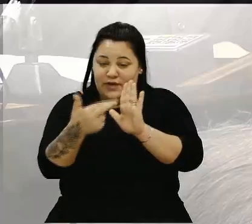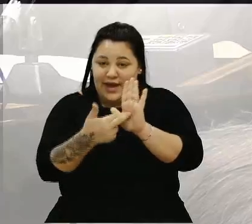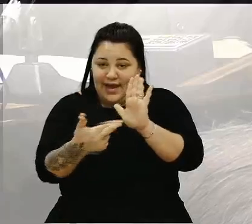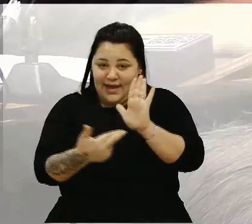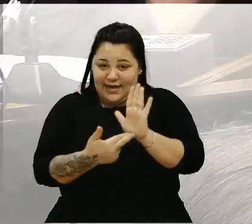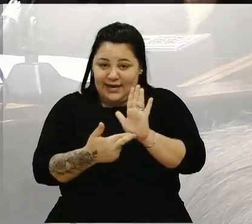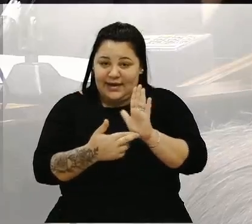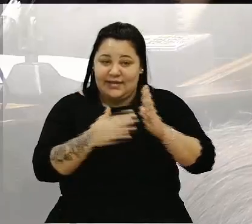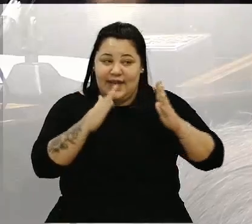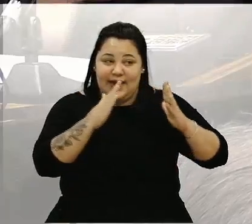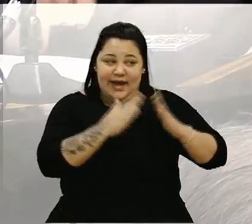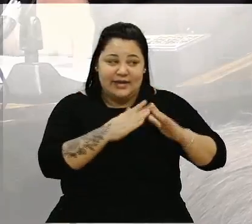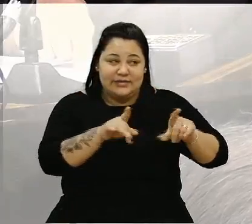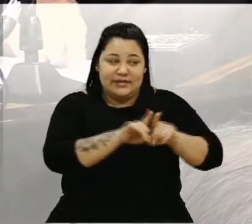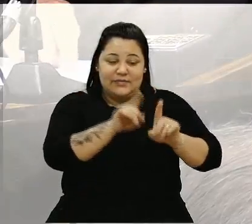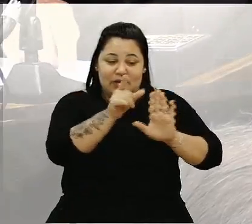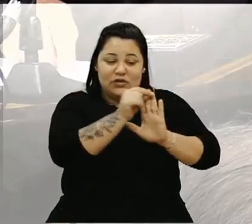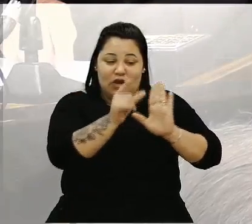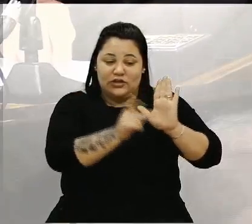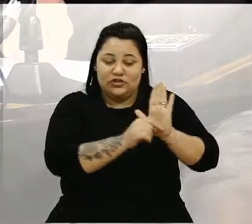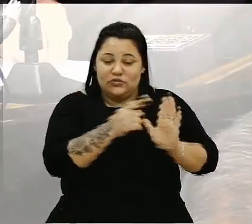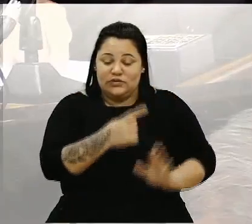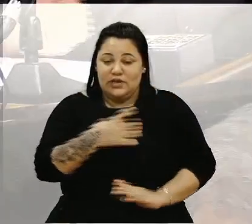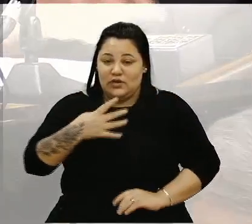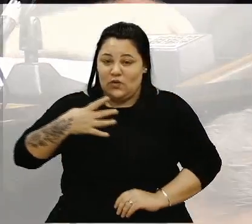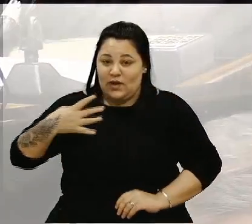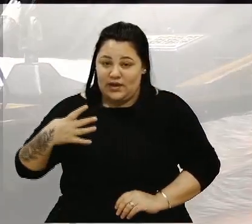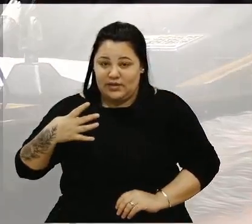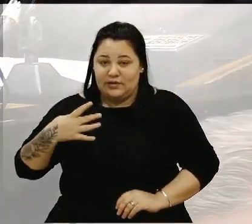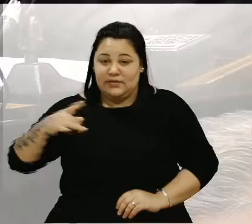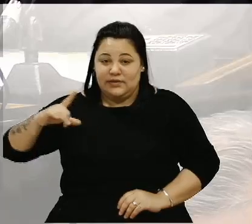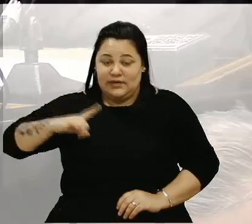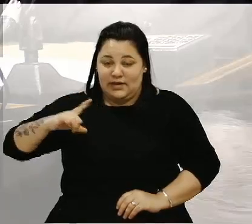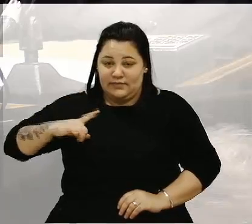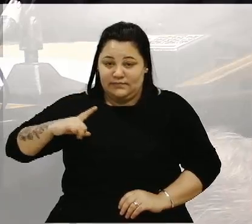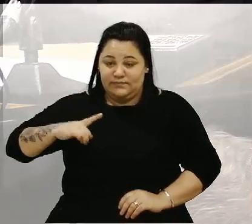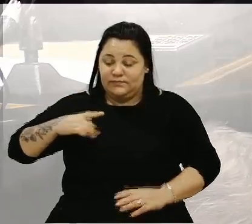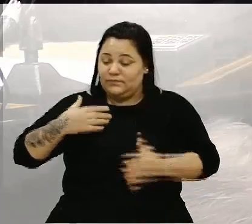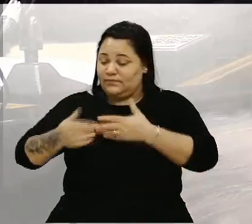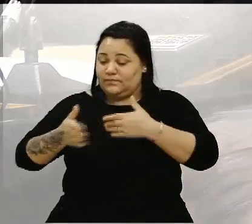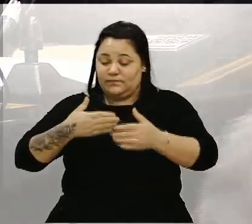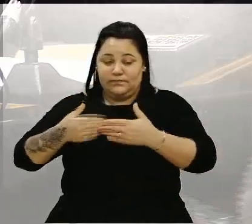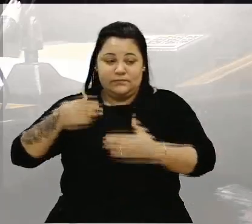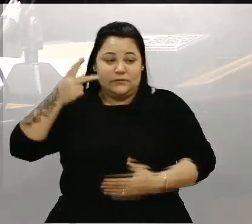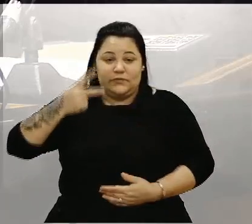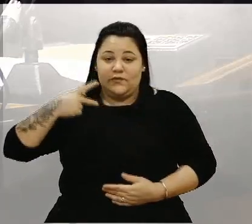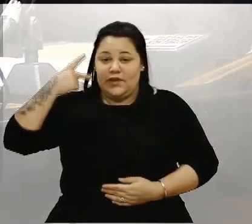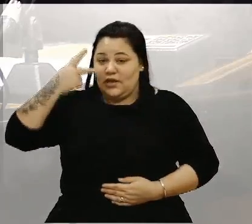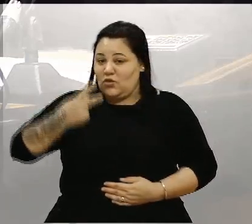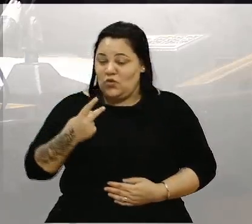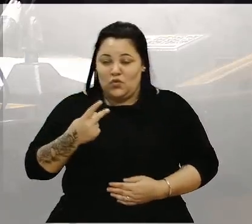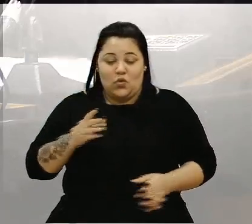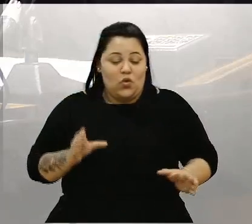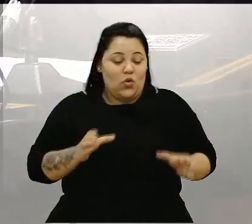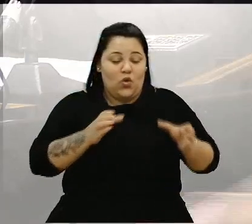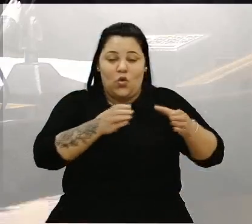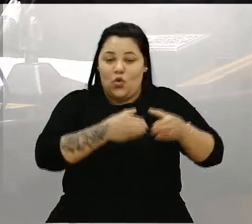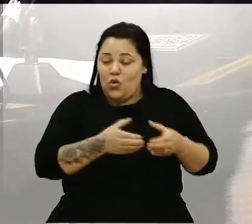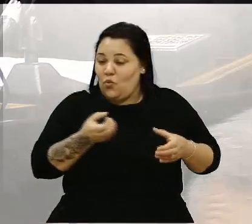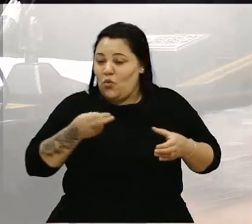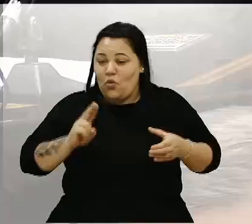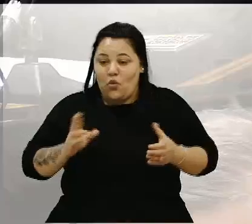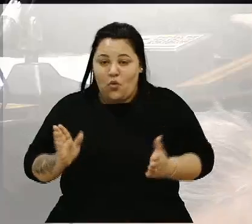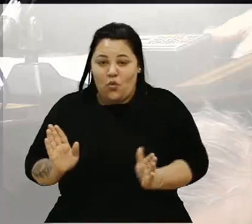interno no artigo 144, caberá a qualquer vereador, bancada ou comissão